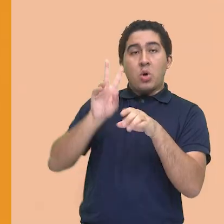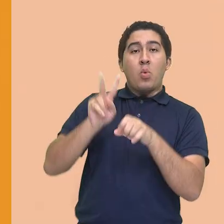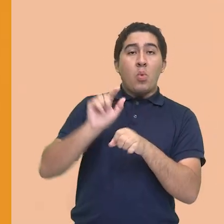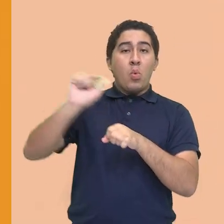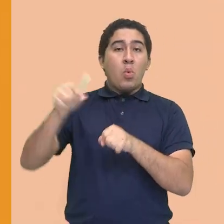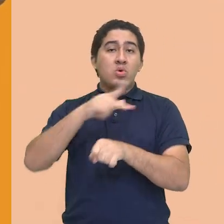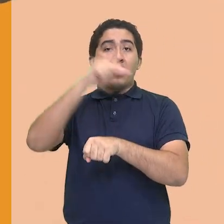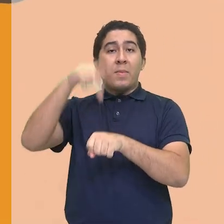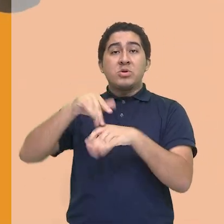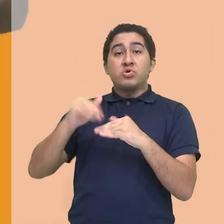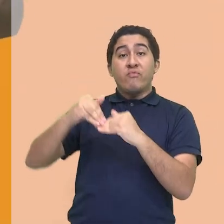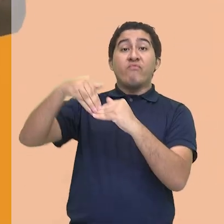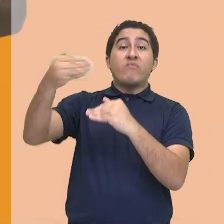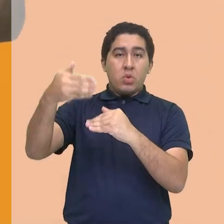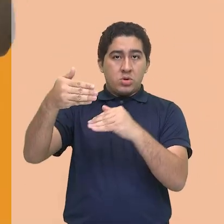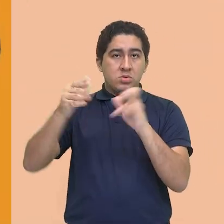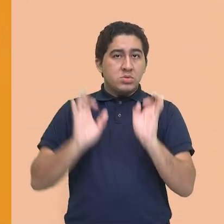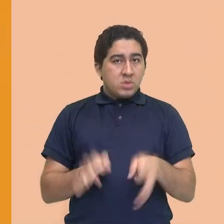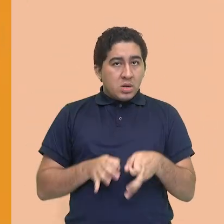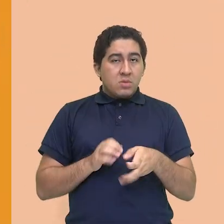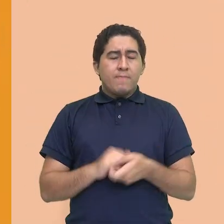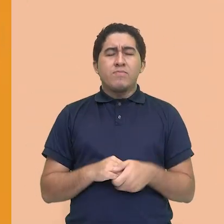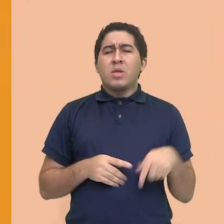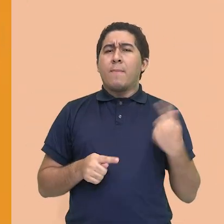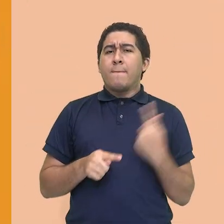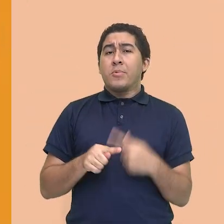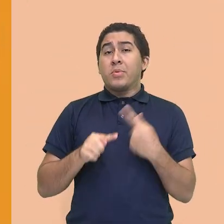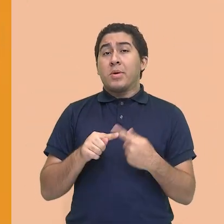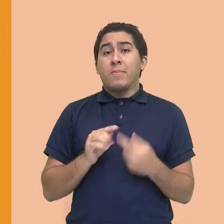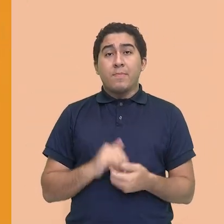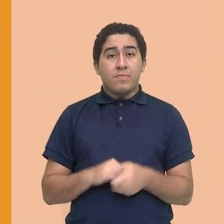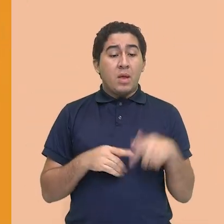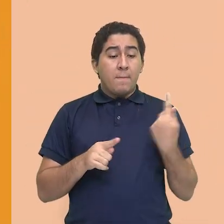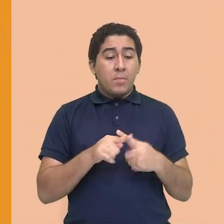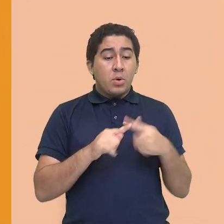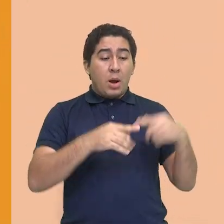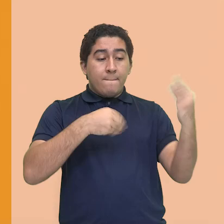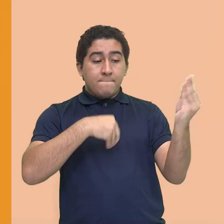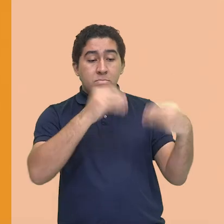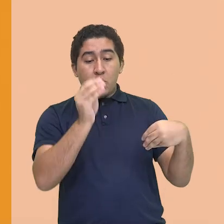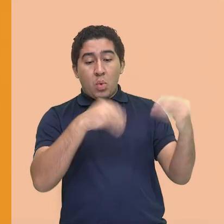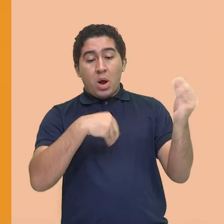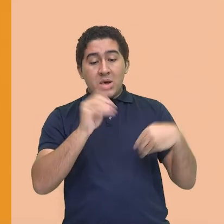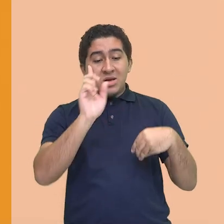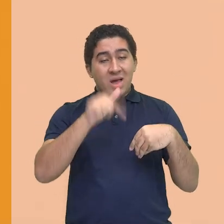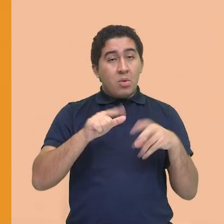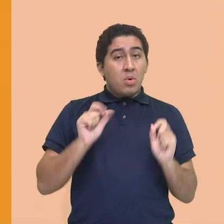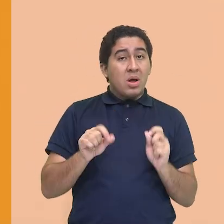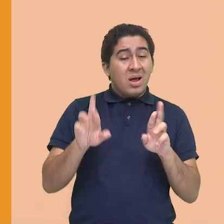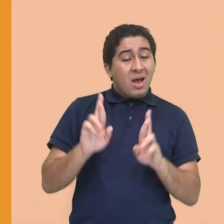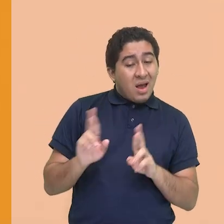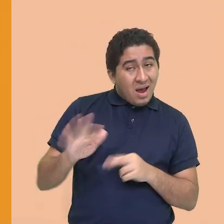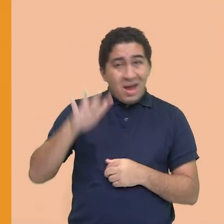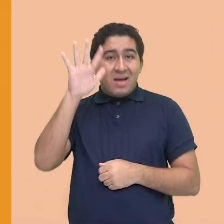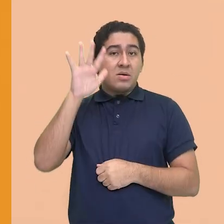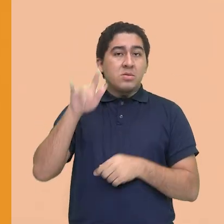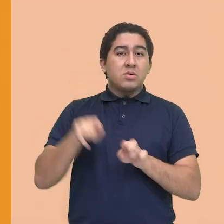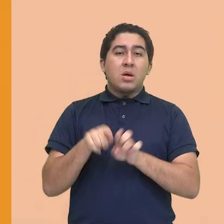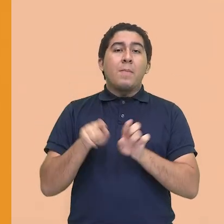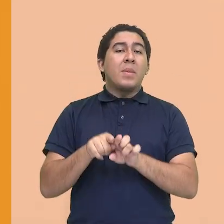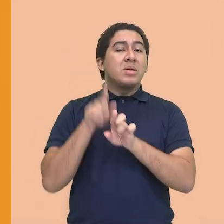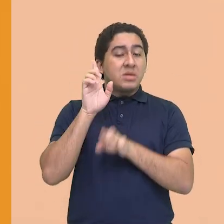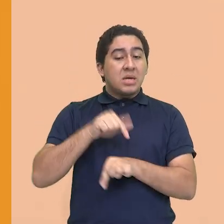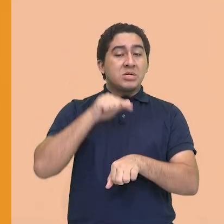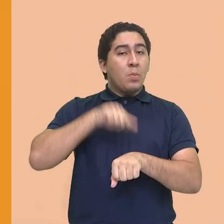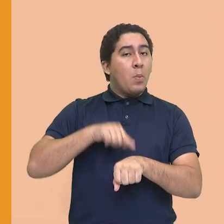mercado externo, tá, gente? Por quê, galera? Por que a borracha era tão valorizada e tão valiosa